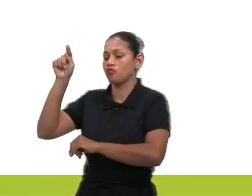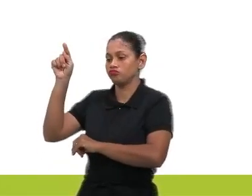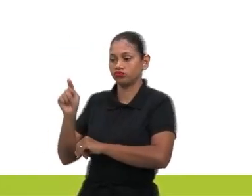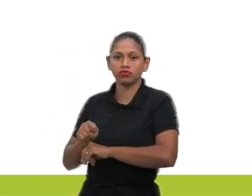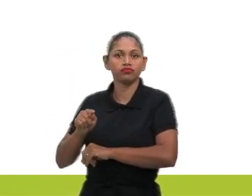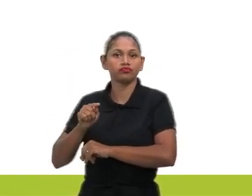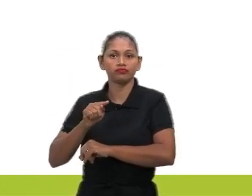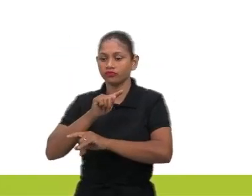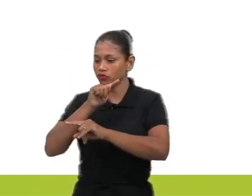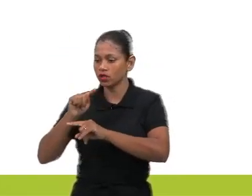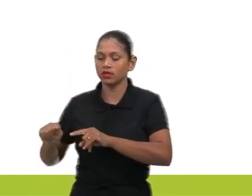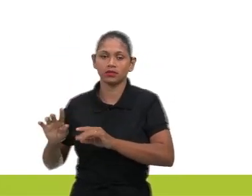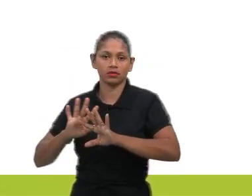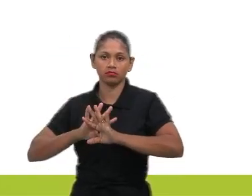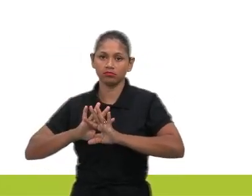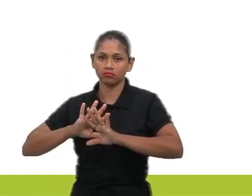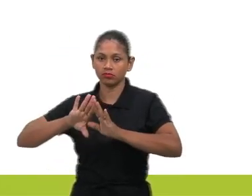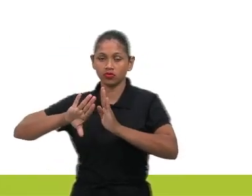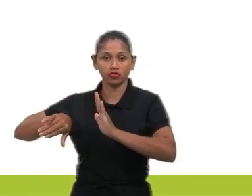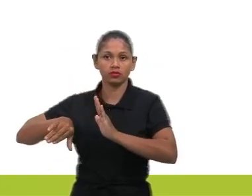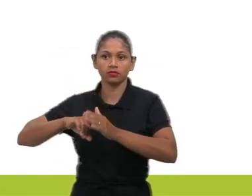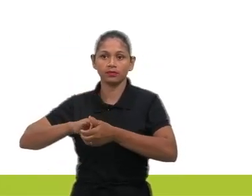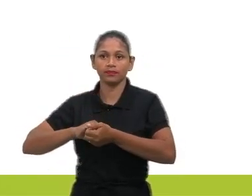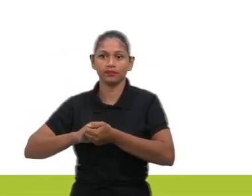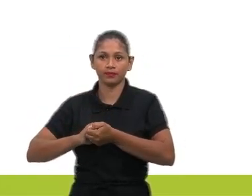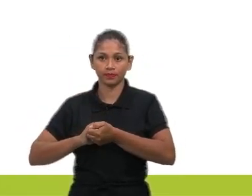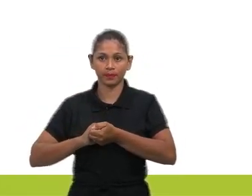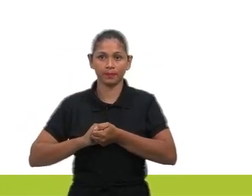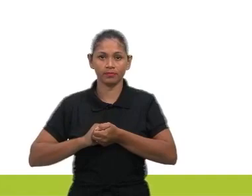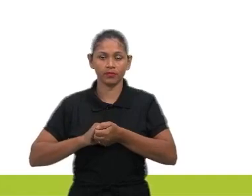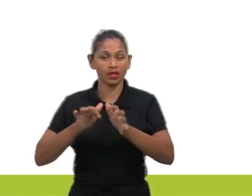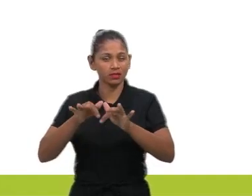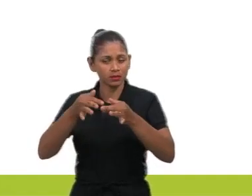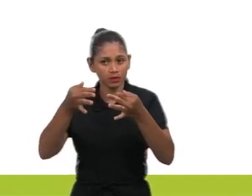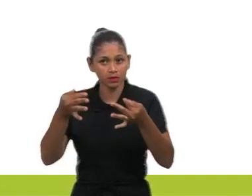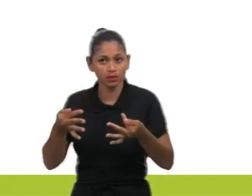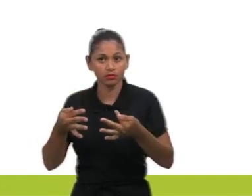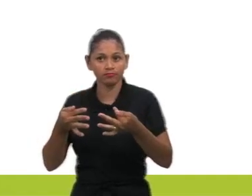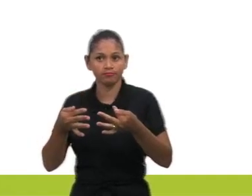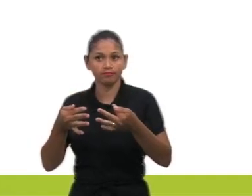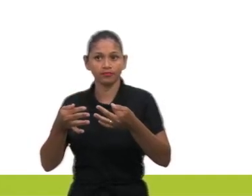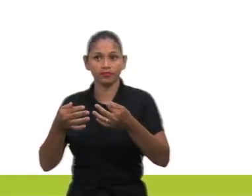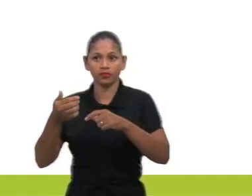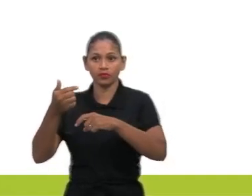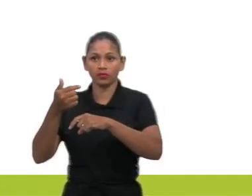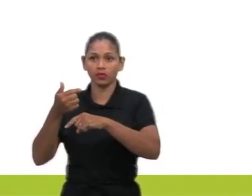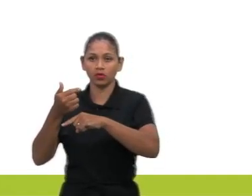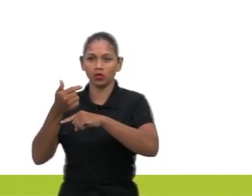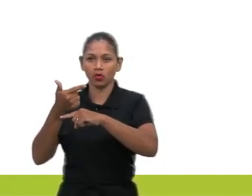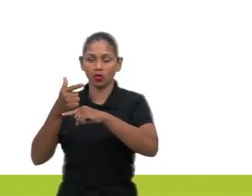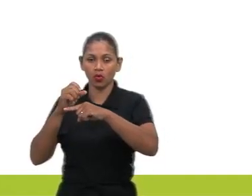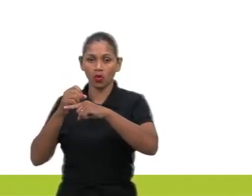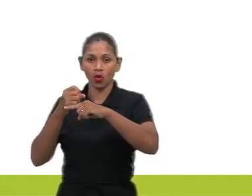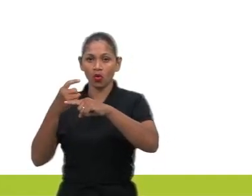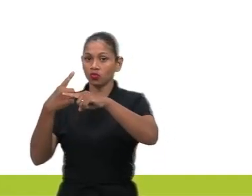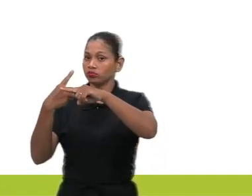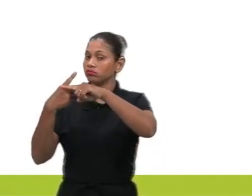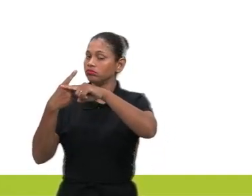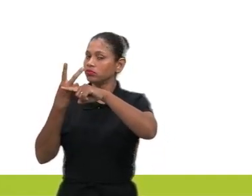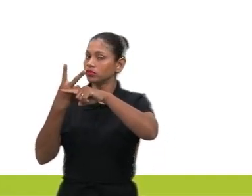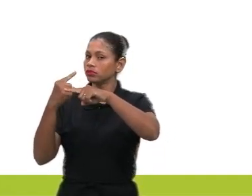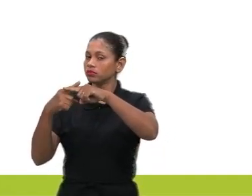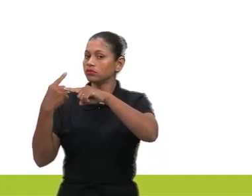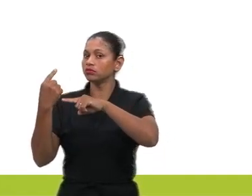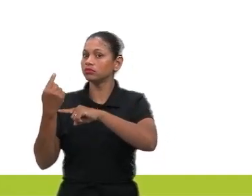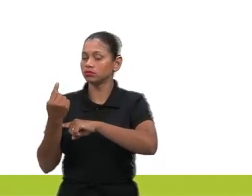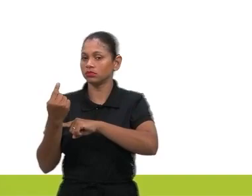tchu. Faz tchu, simplifica aqui e está feito, né? E o 2 fatorial é o quê? 2 vezes 1, que é 2. Agora é só fazer essa multiplicação.